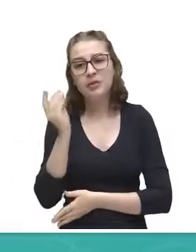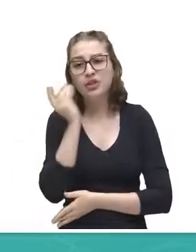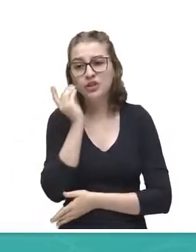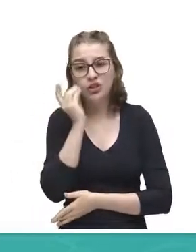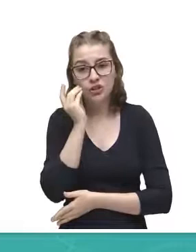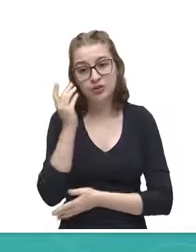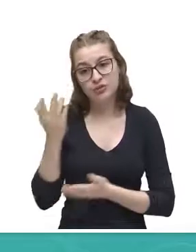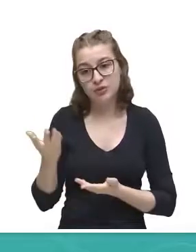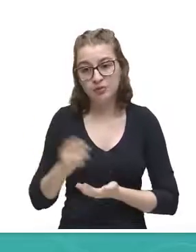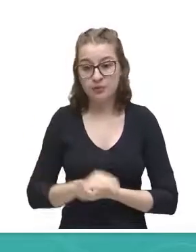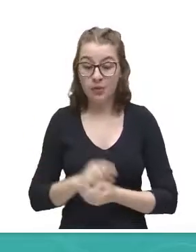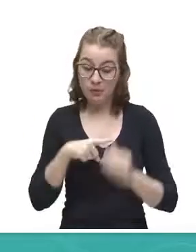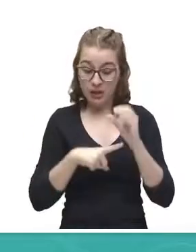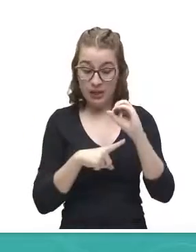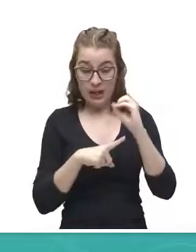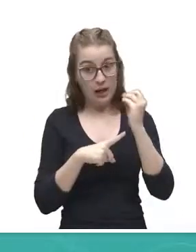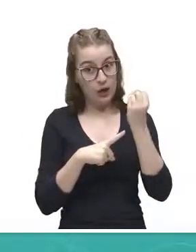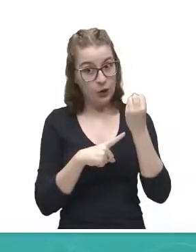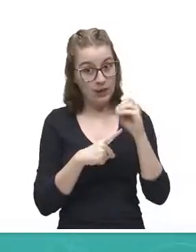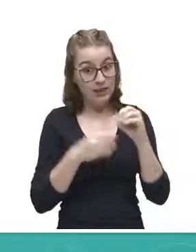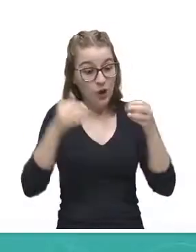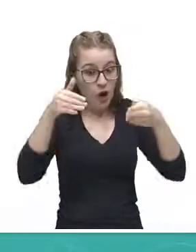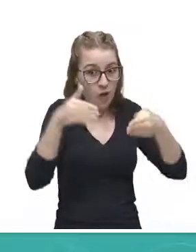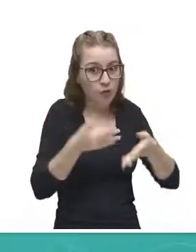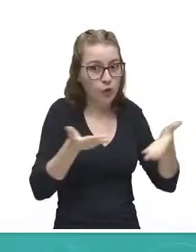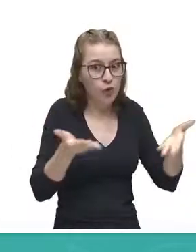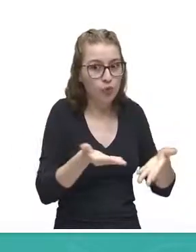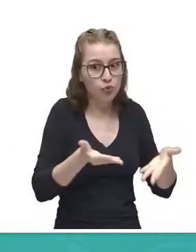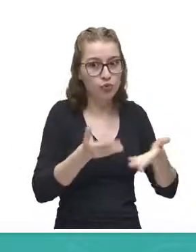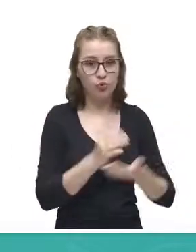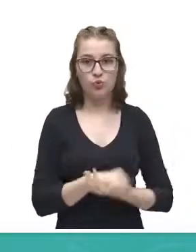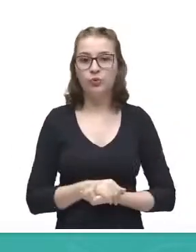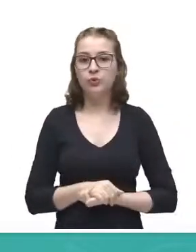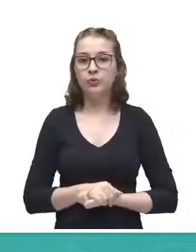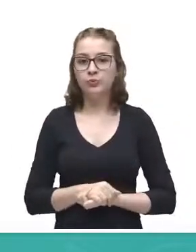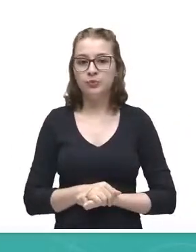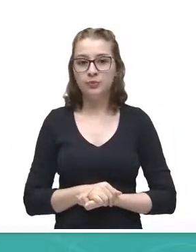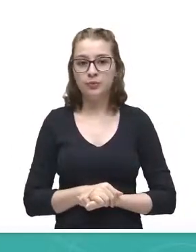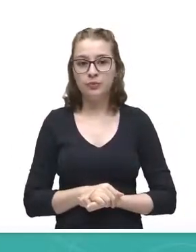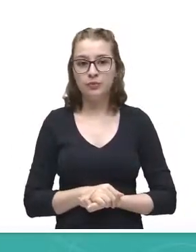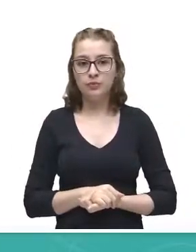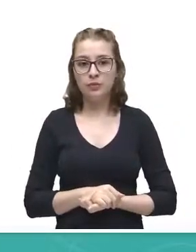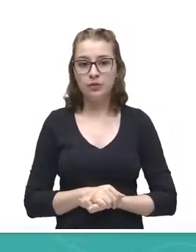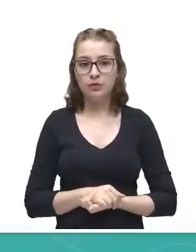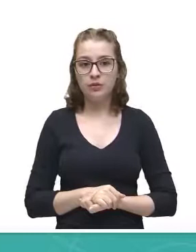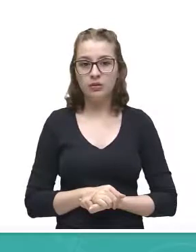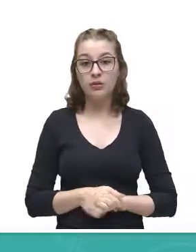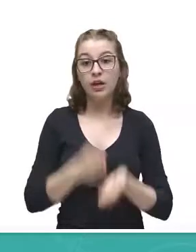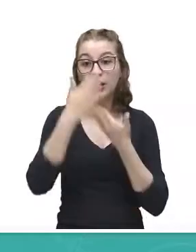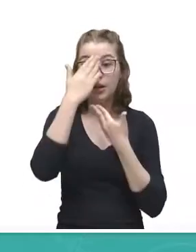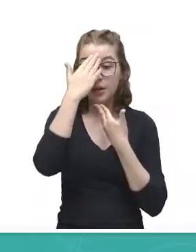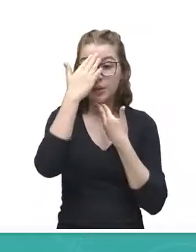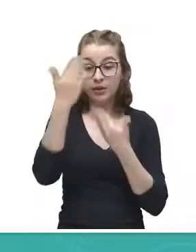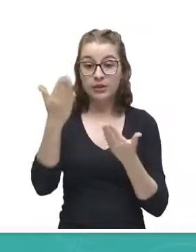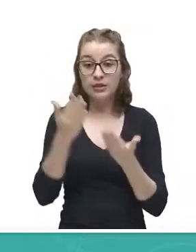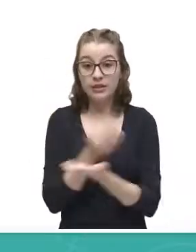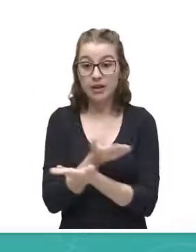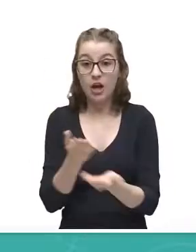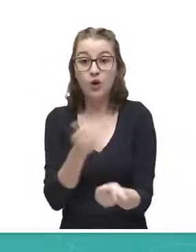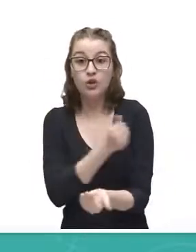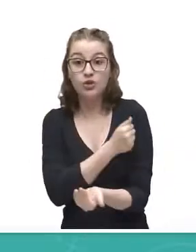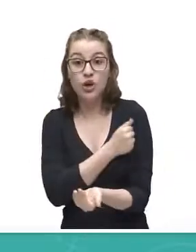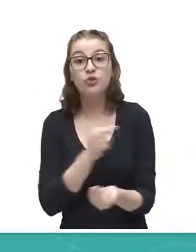do seu próprio eixo. Essa é a primeira questão, tá? E eu quero já agradecer os alunos que responderam essa